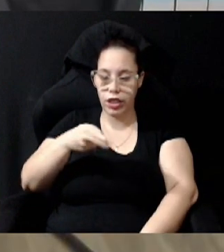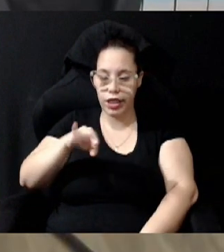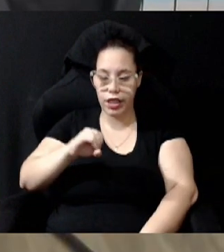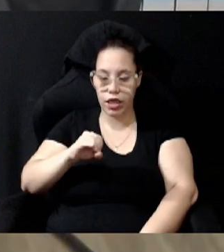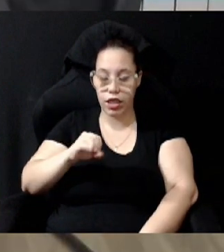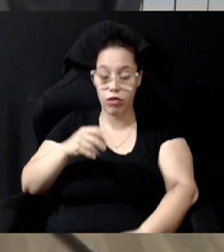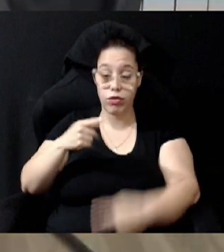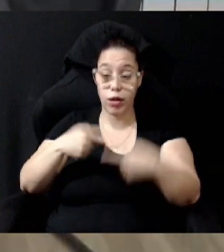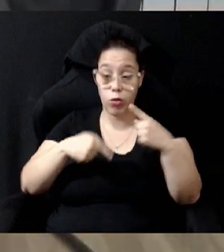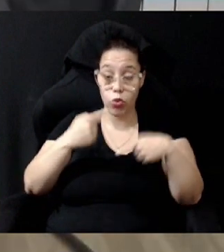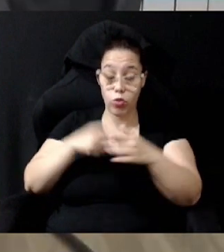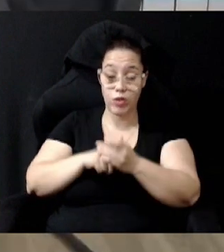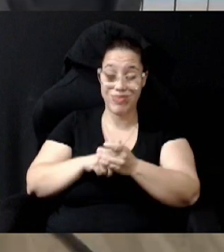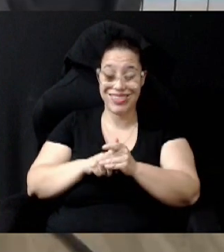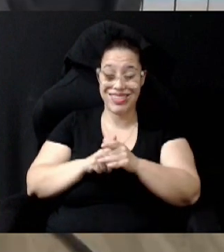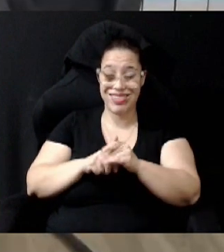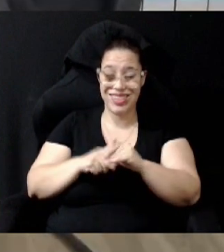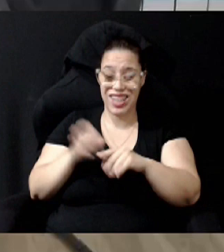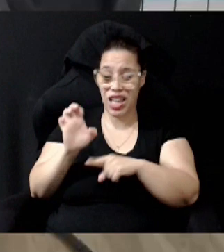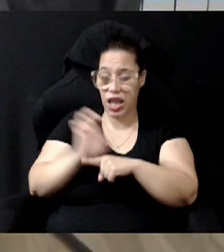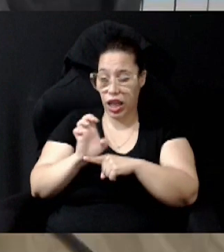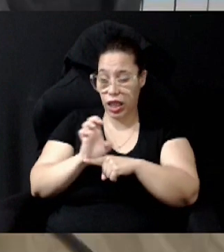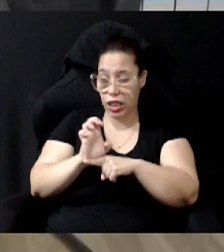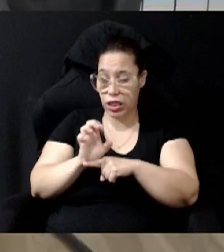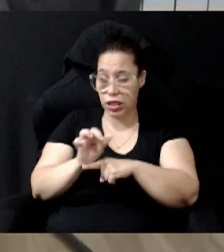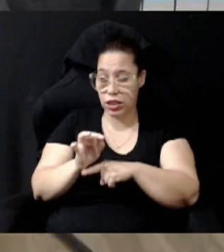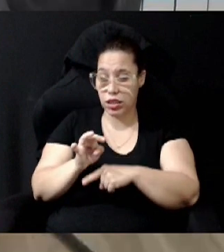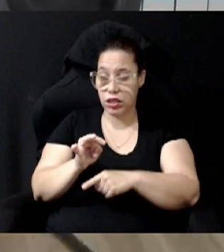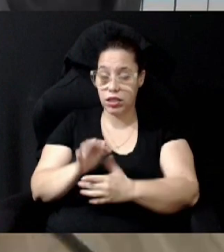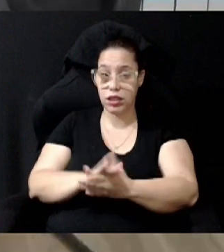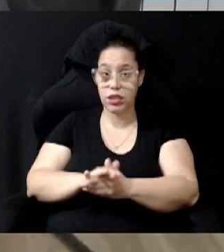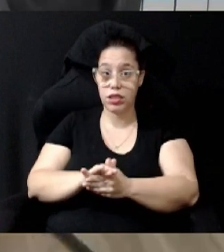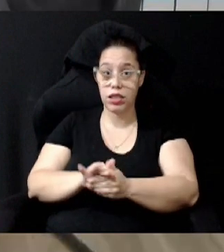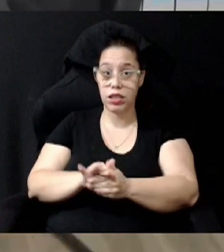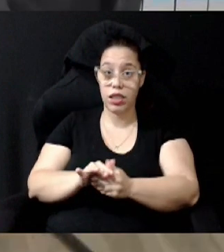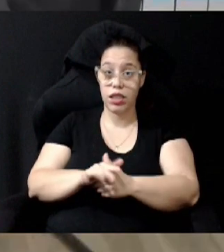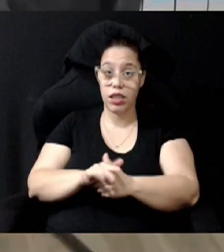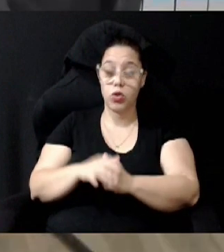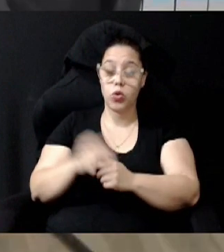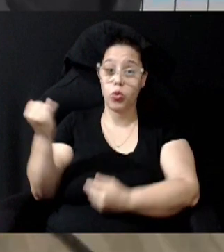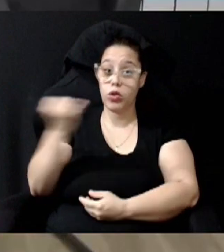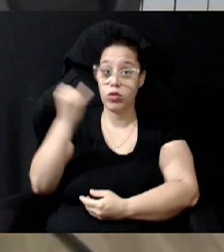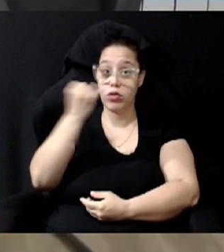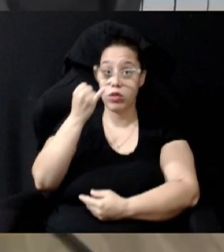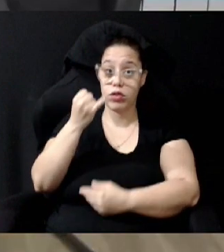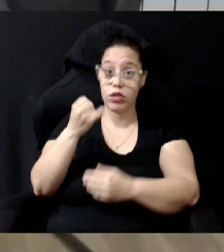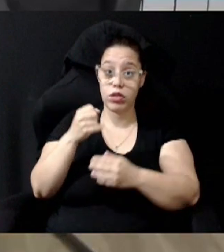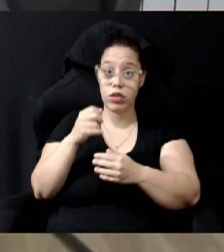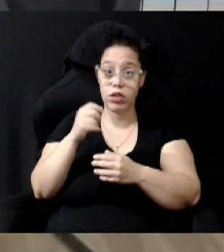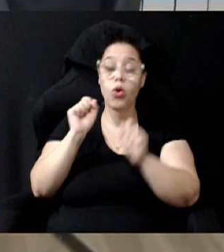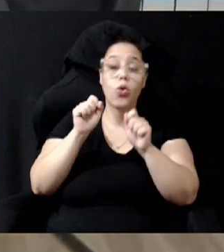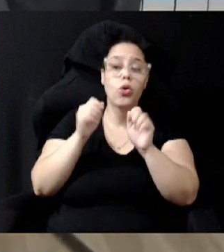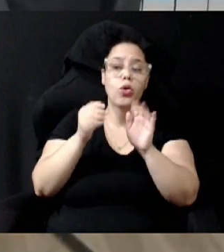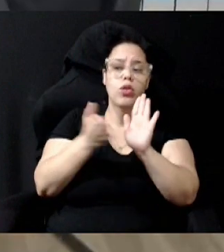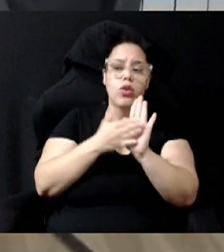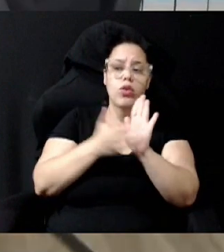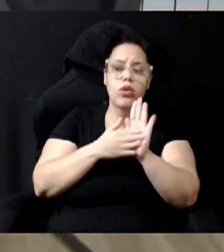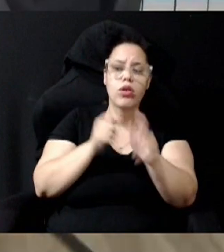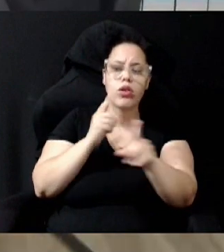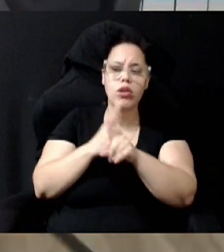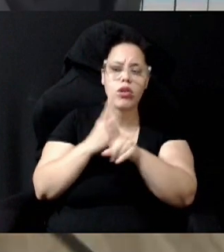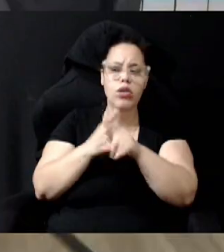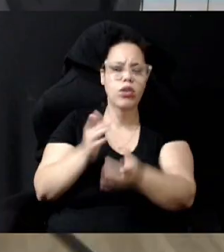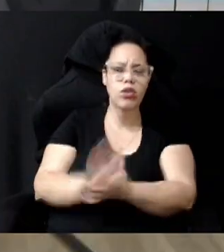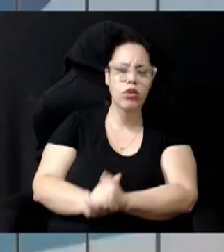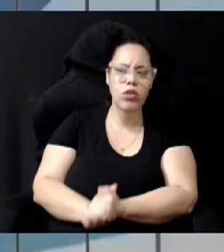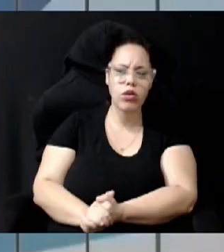ao estado de exceção. Muito importante. Onde é que a gente encontra seu livro? Na